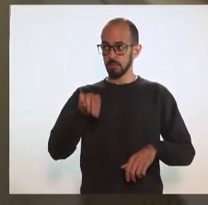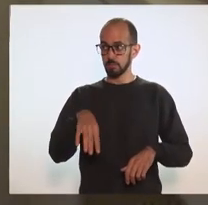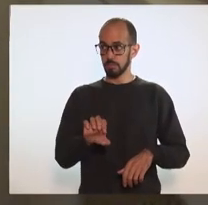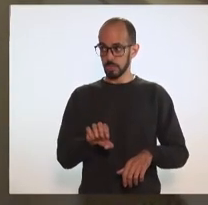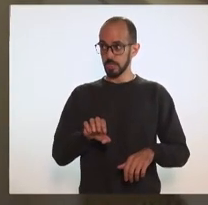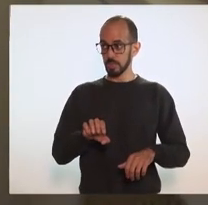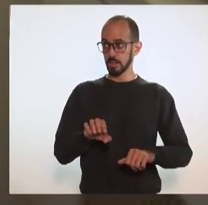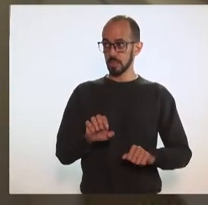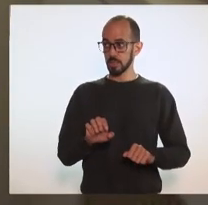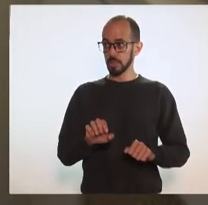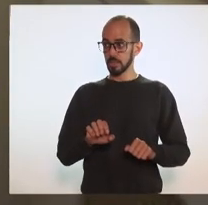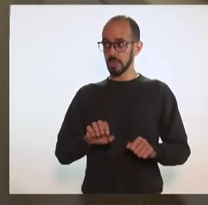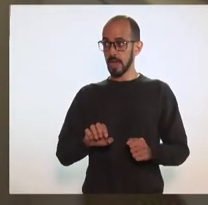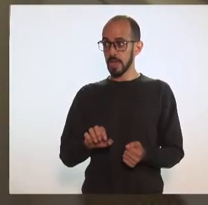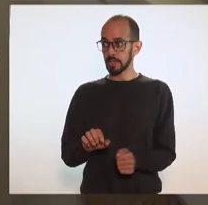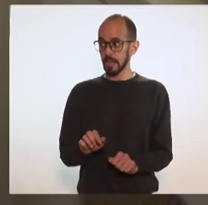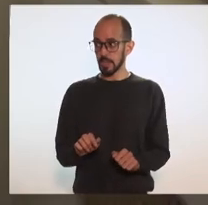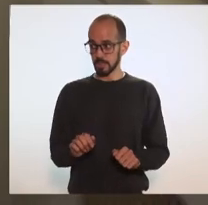é